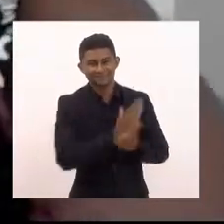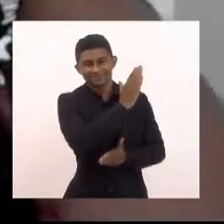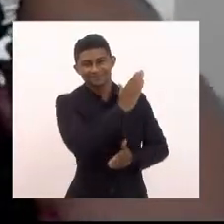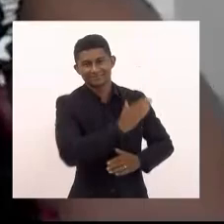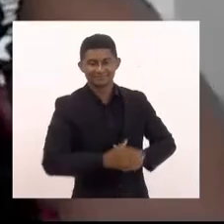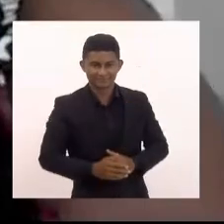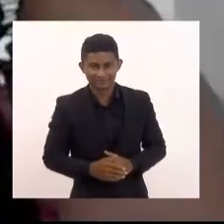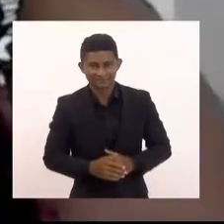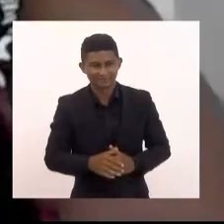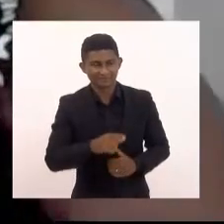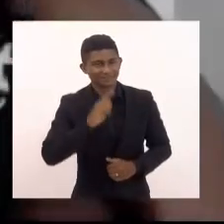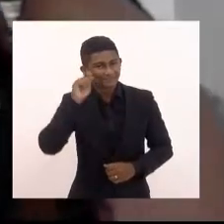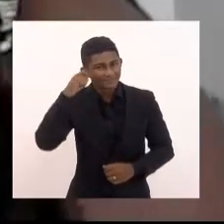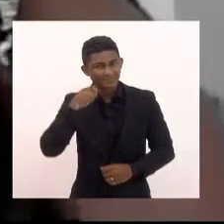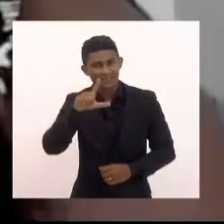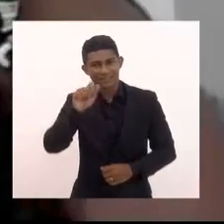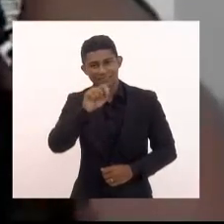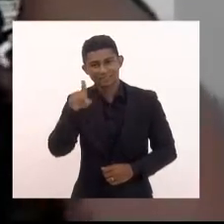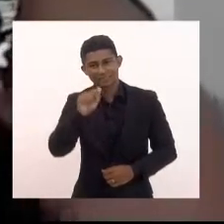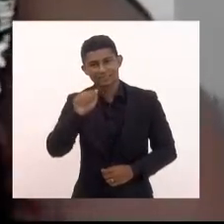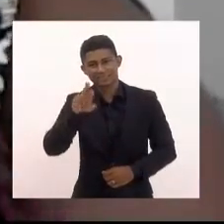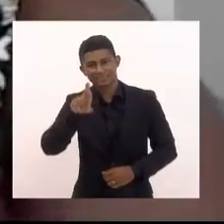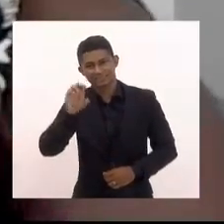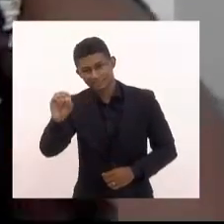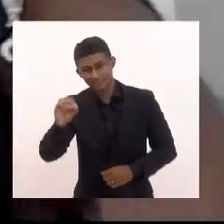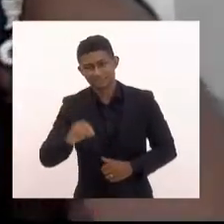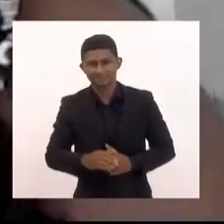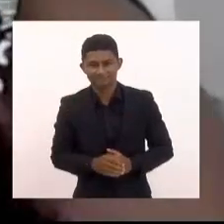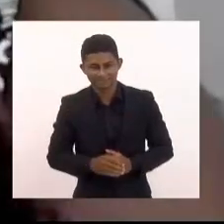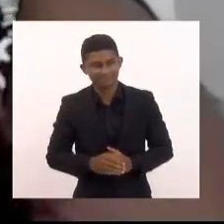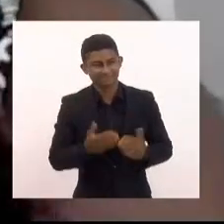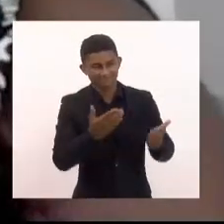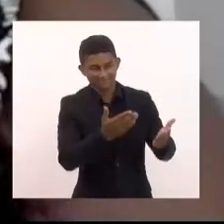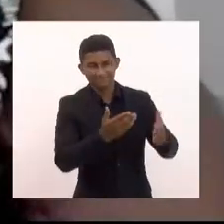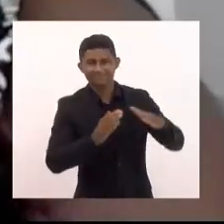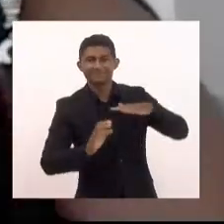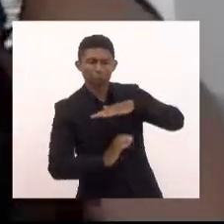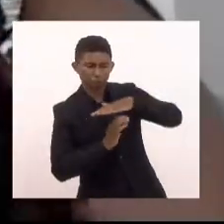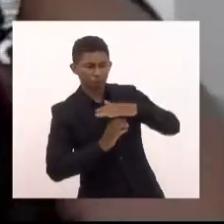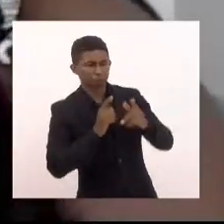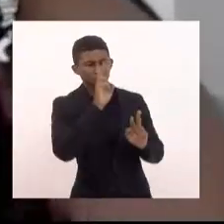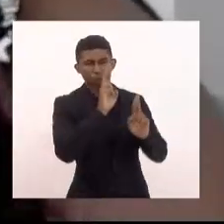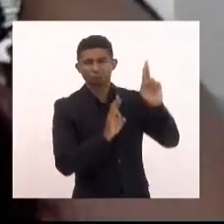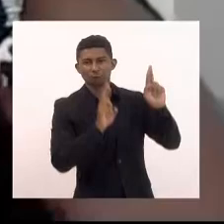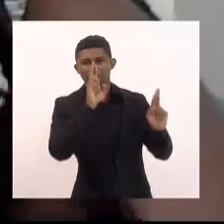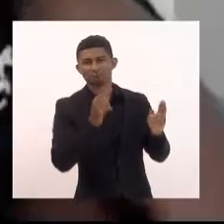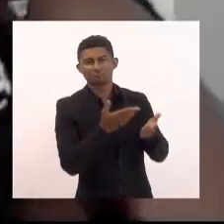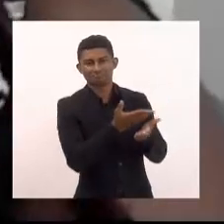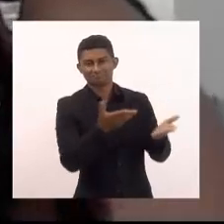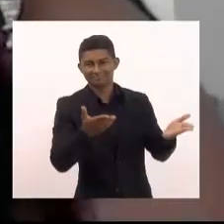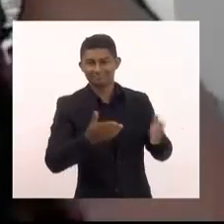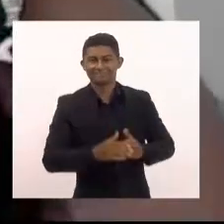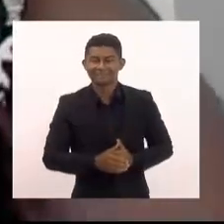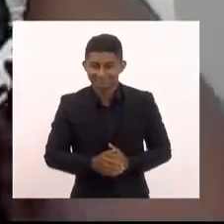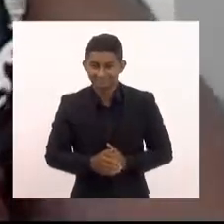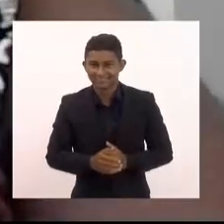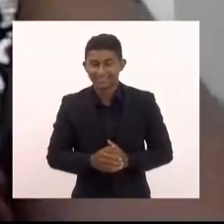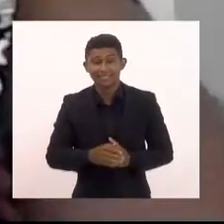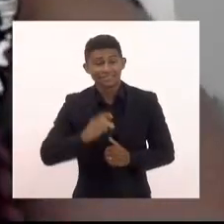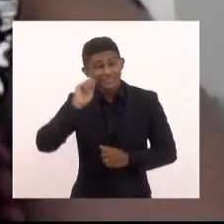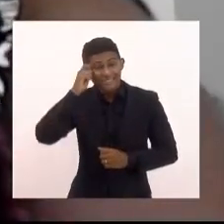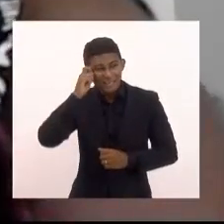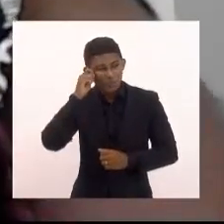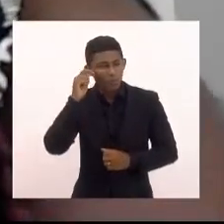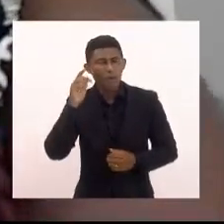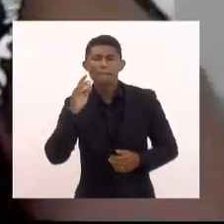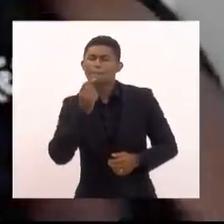Lázaro Ramos, ator, ativista, empresário, né? Lugar onde poucos negros conseguem